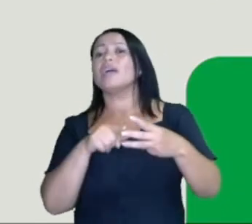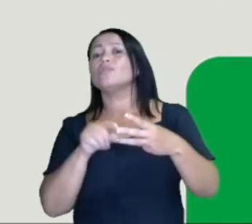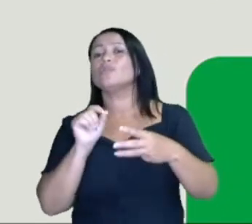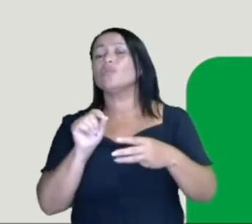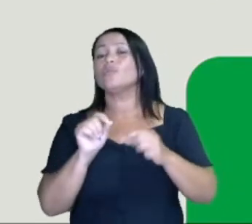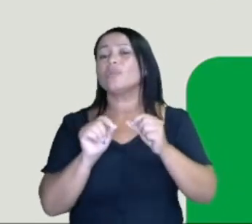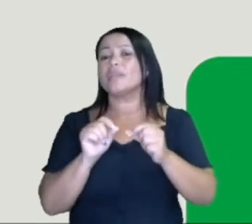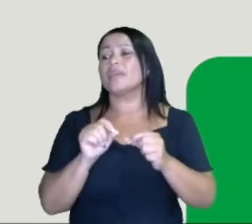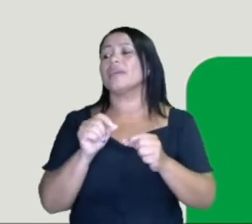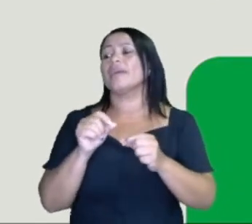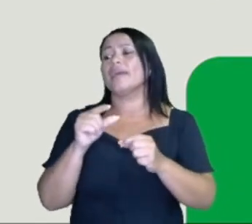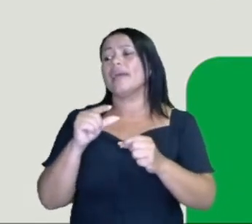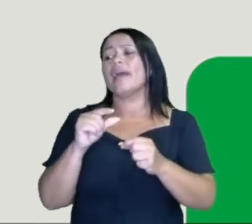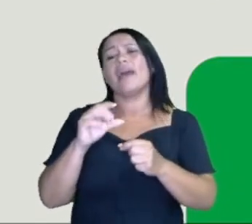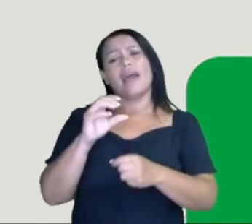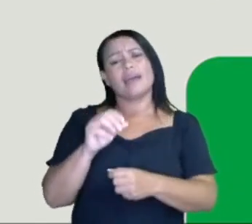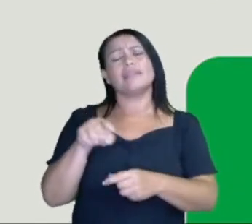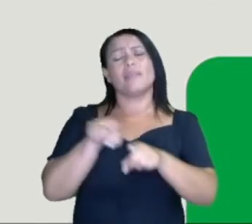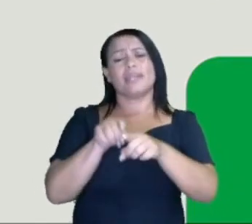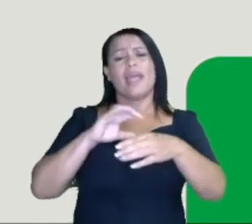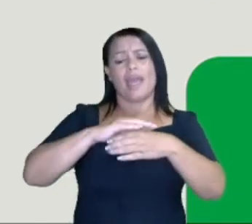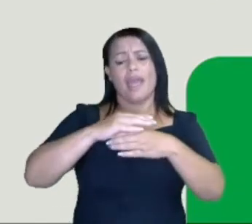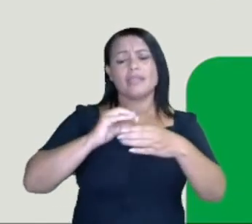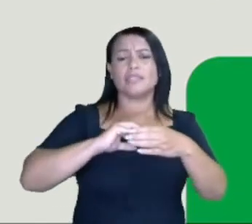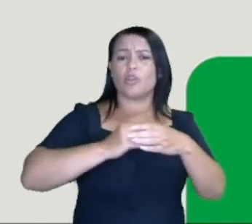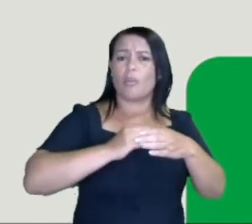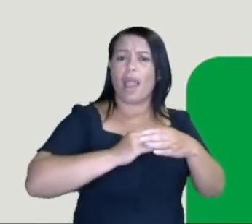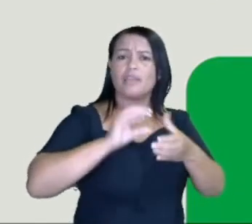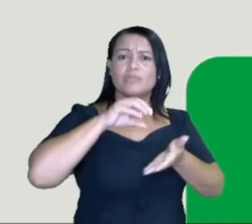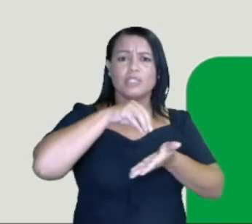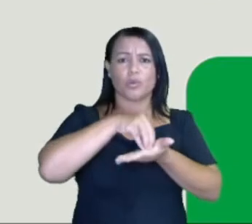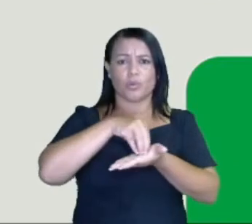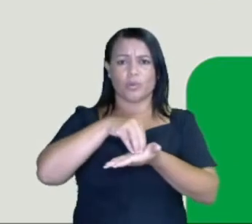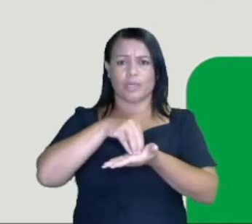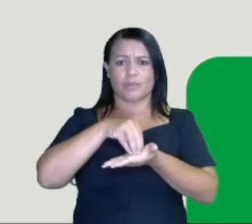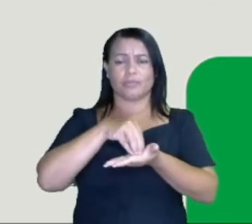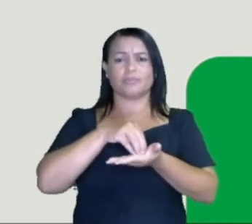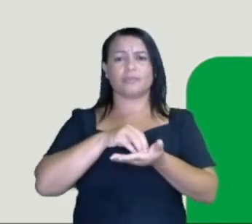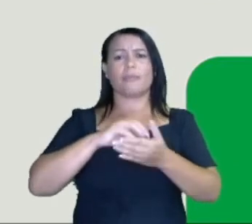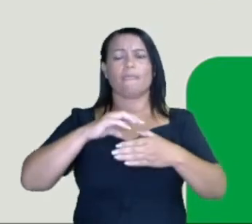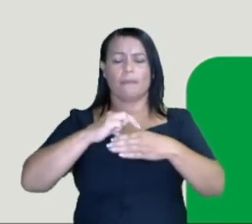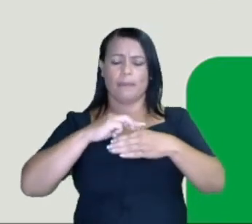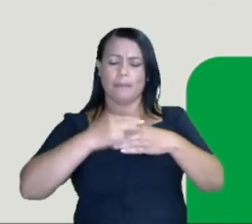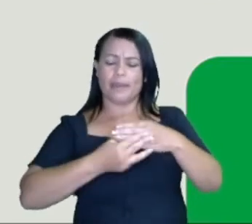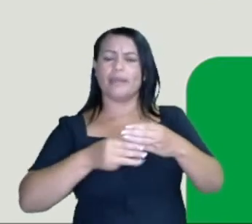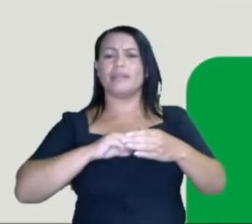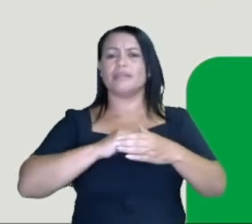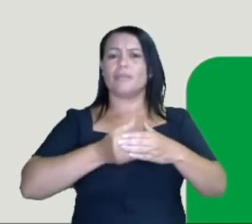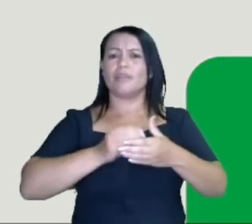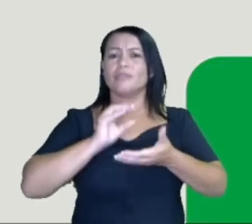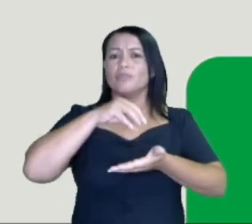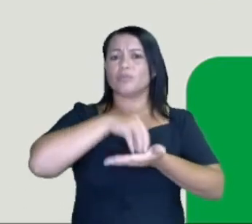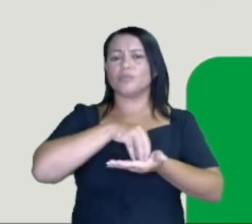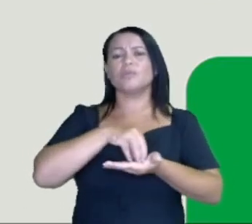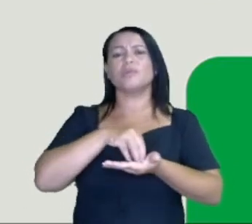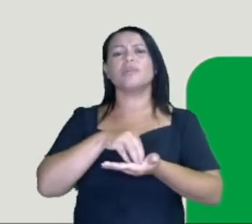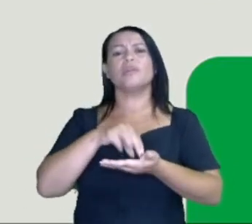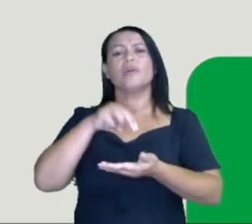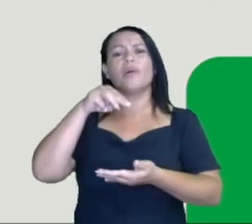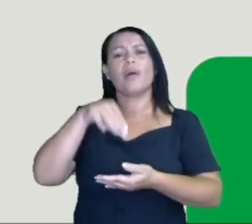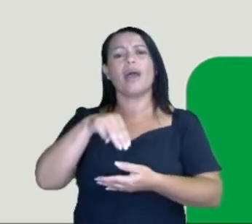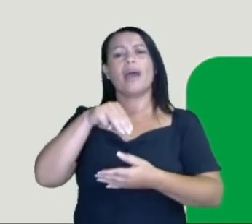membrana citoplasmática, citoplasma e núcleo, assim como as procariotas também. A